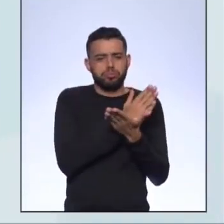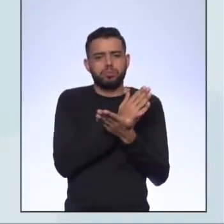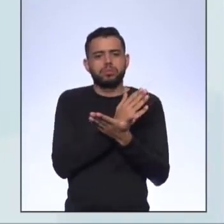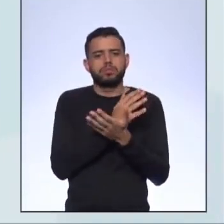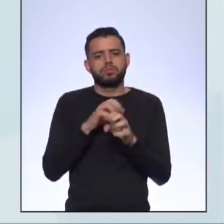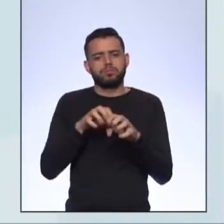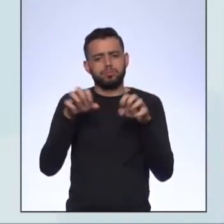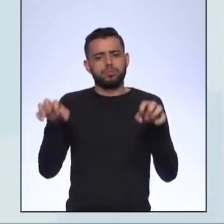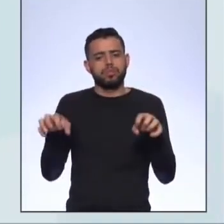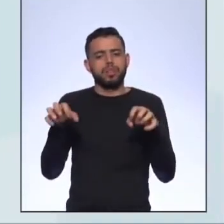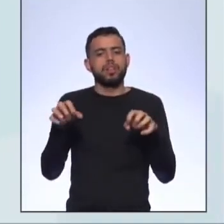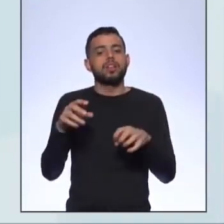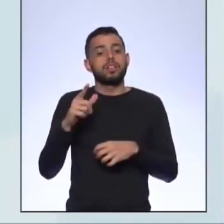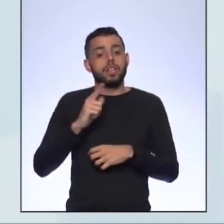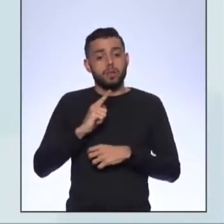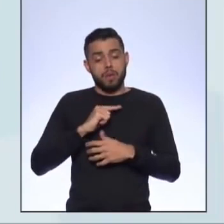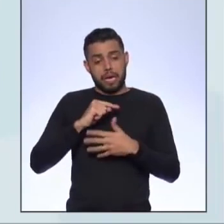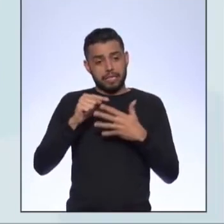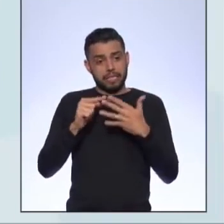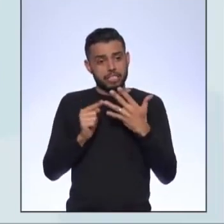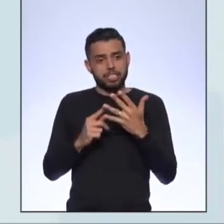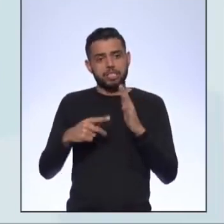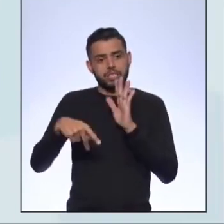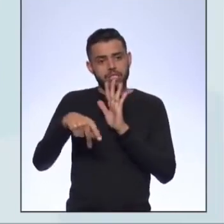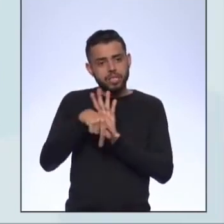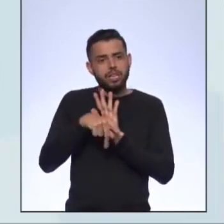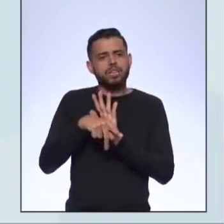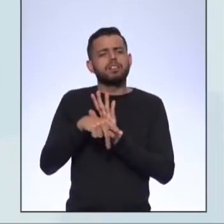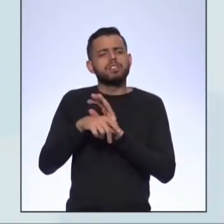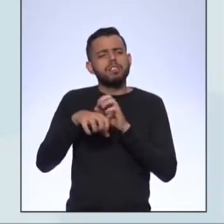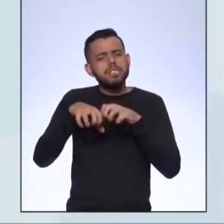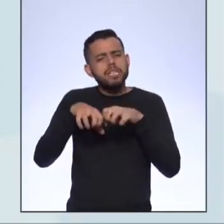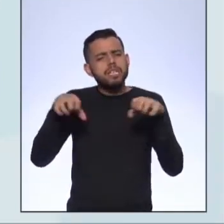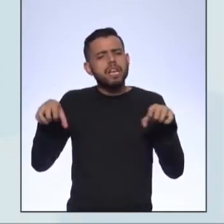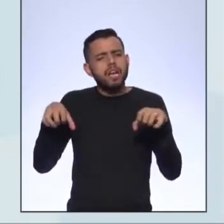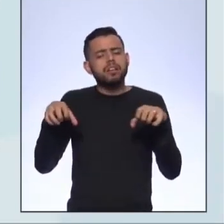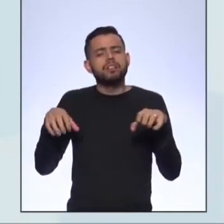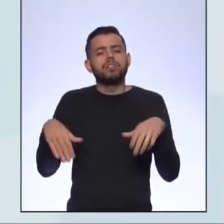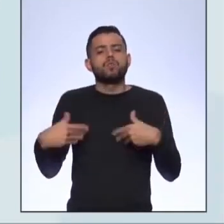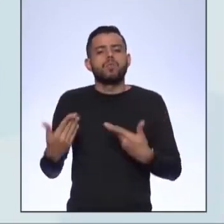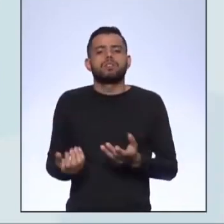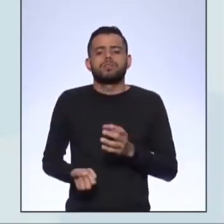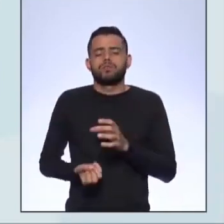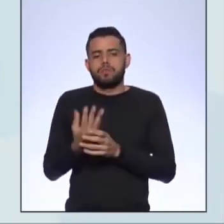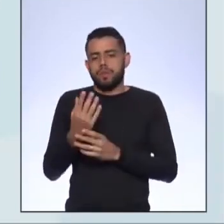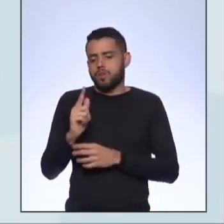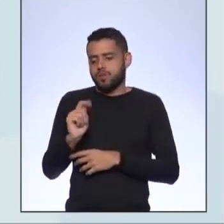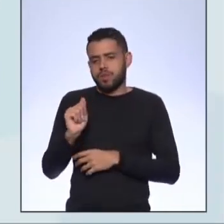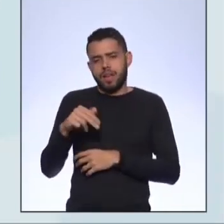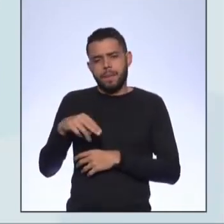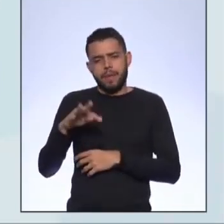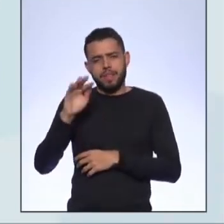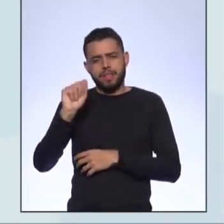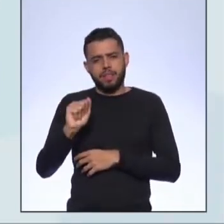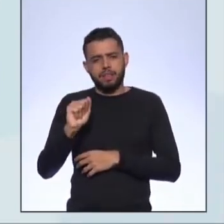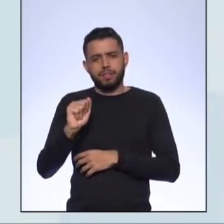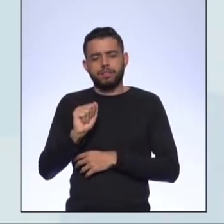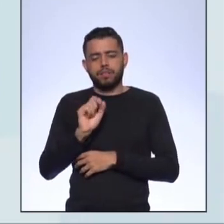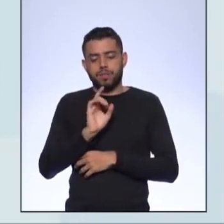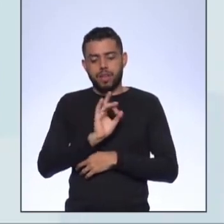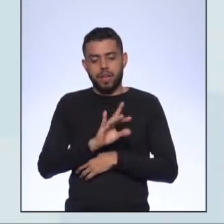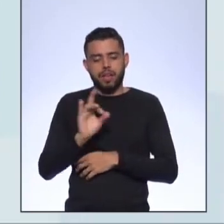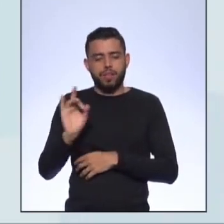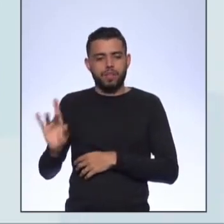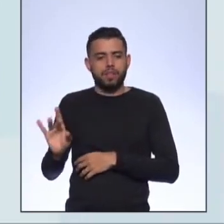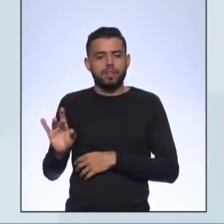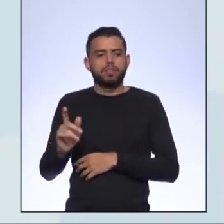que determinam uma característica hereditária se segregam durante a formação dos gametas, de modo que cada gameta